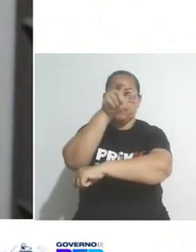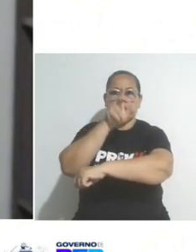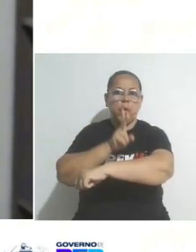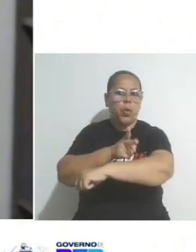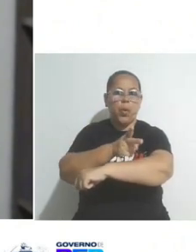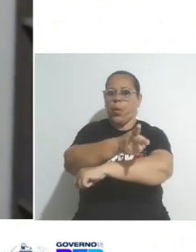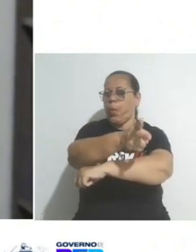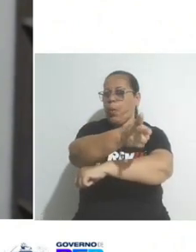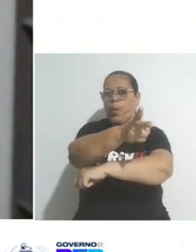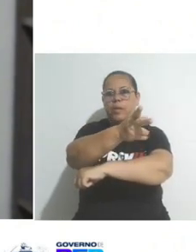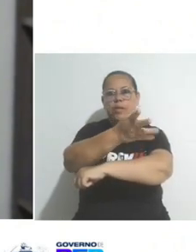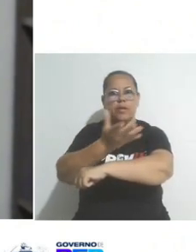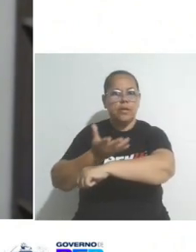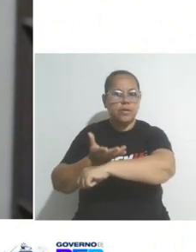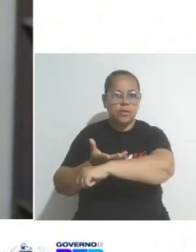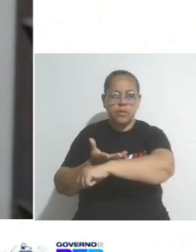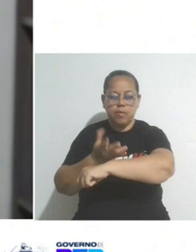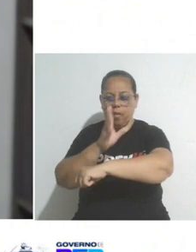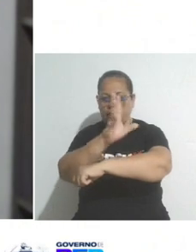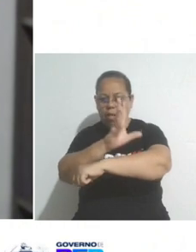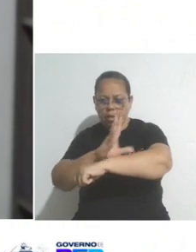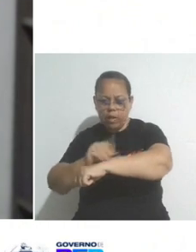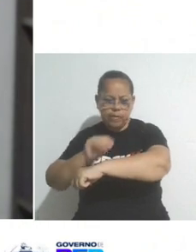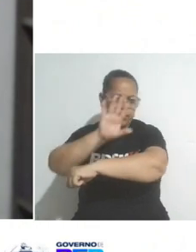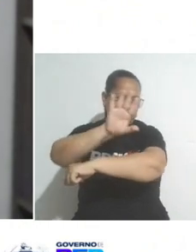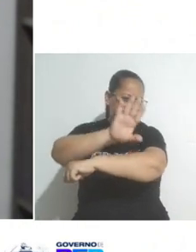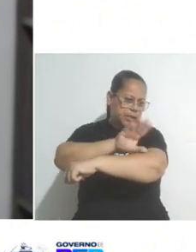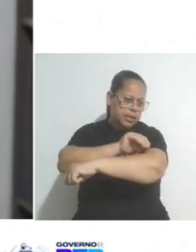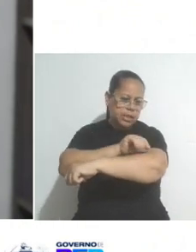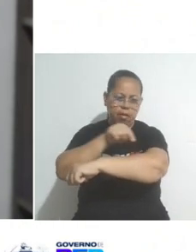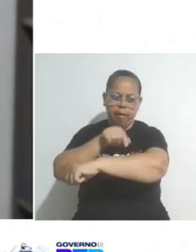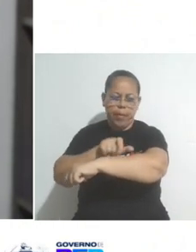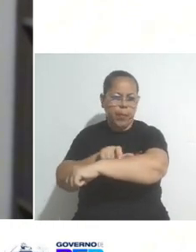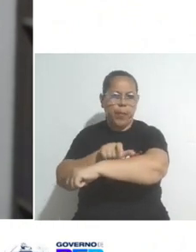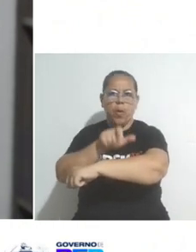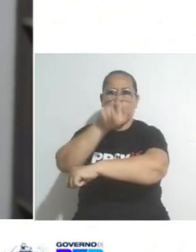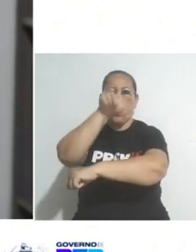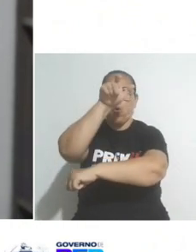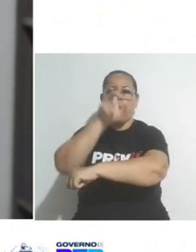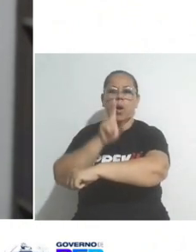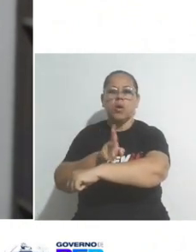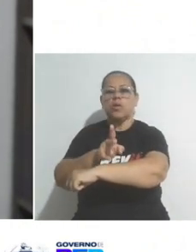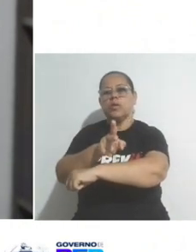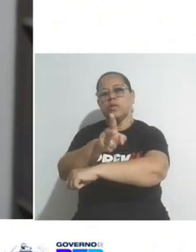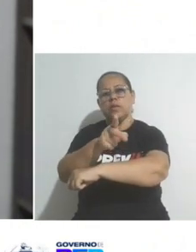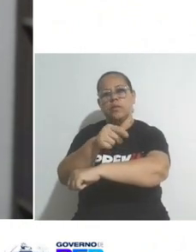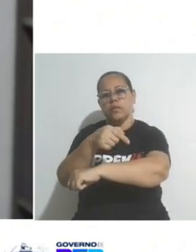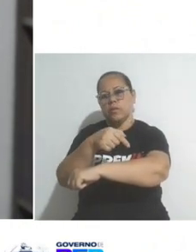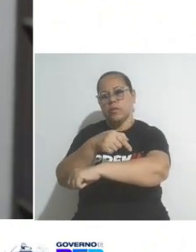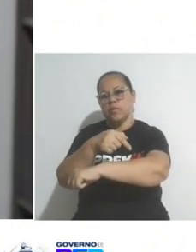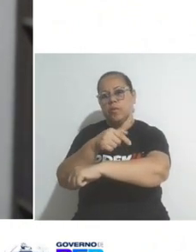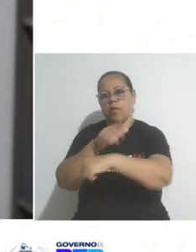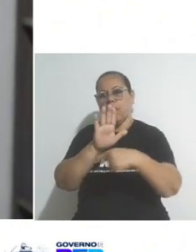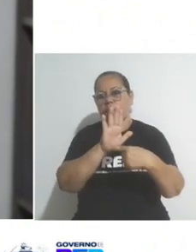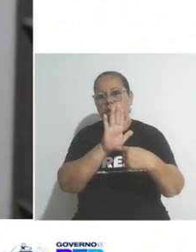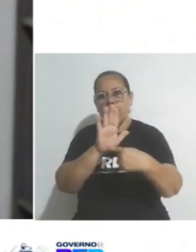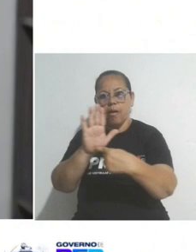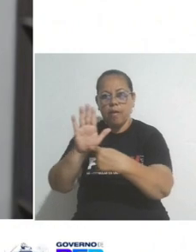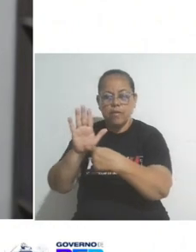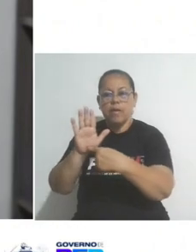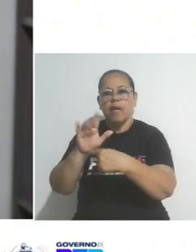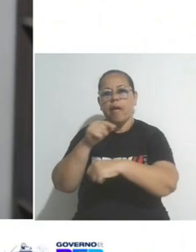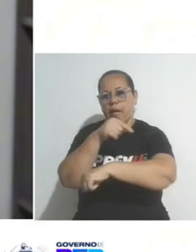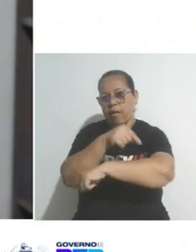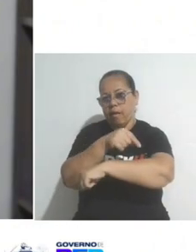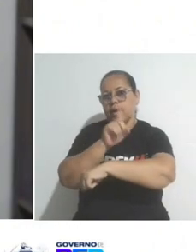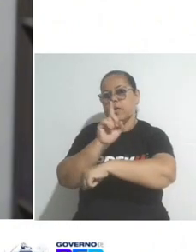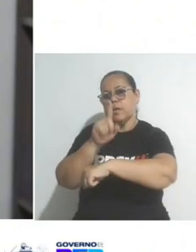resiste na paisagem todo o resto é rebaixado e ele mantém a sua forma ficando ali aparente a gente vai